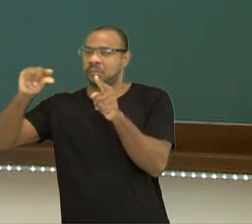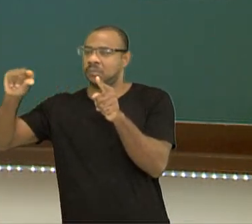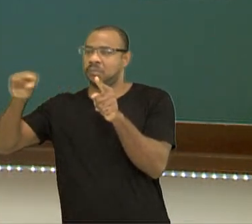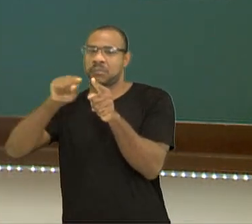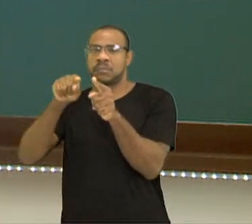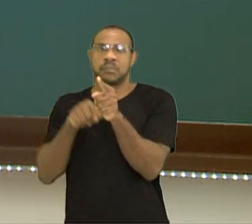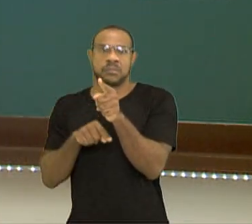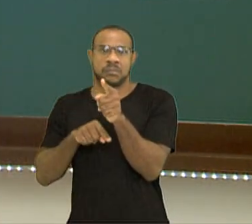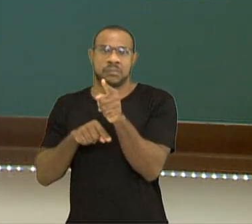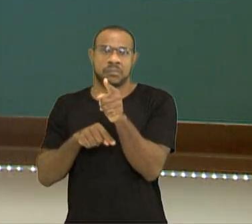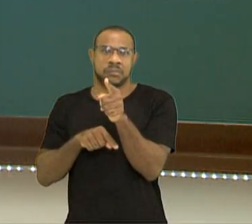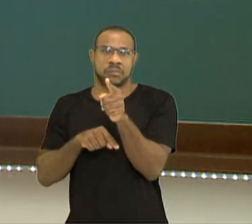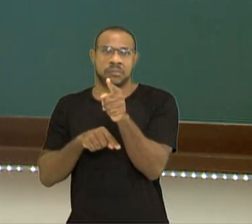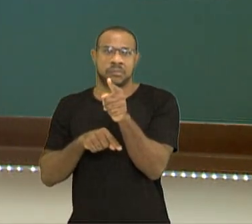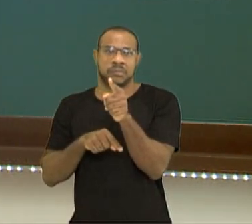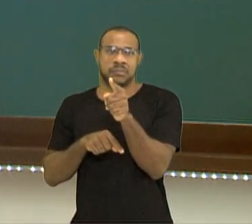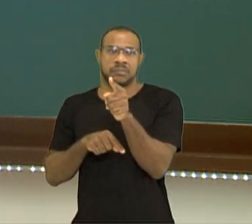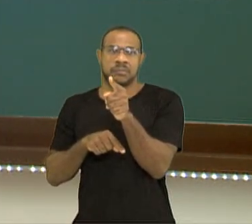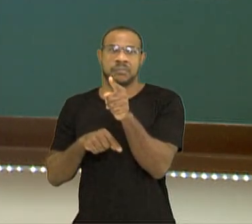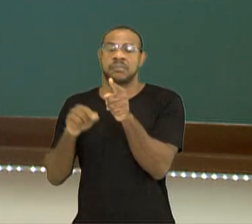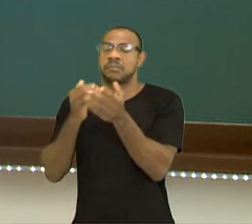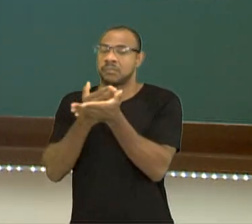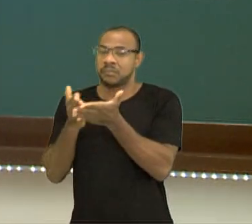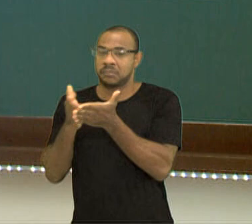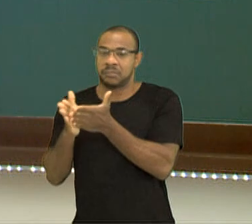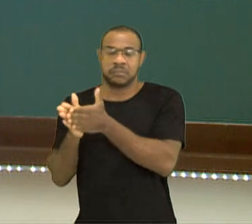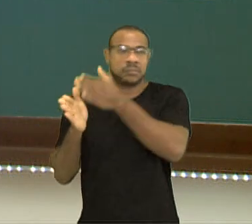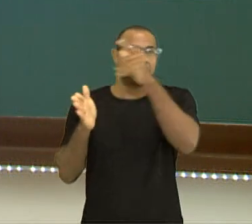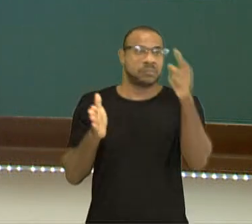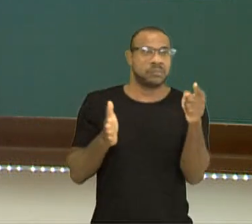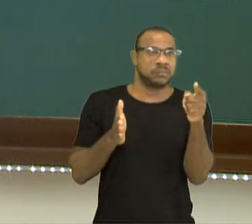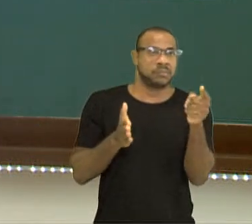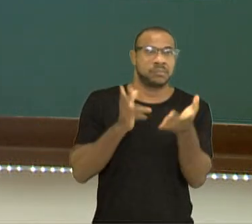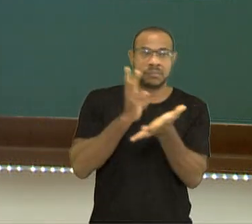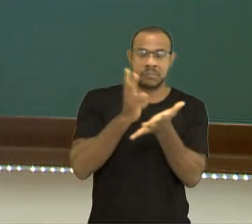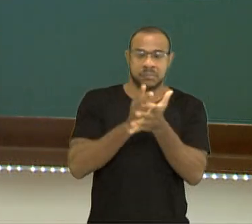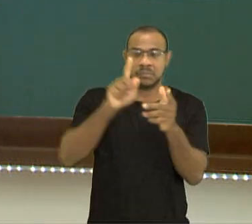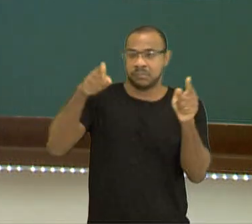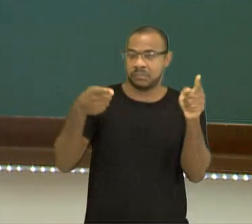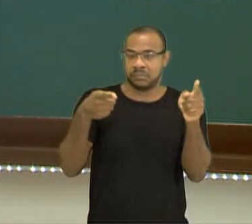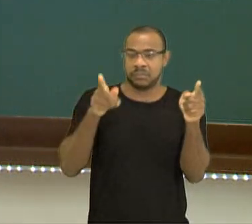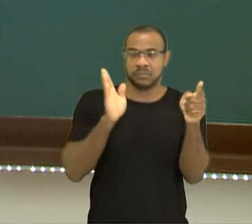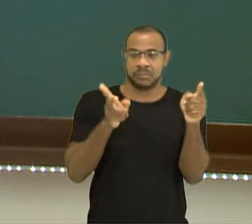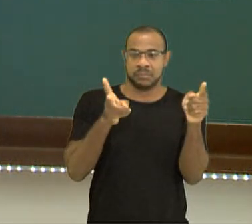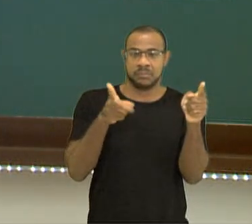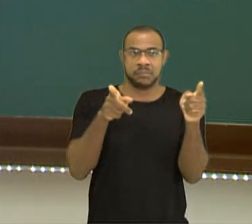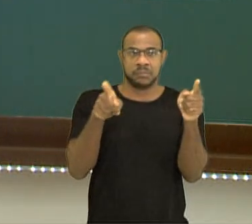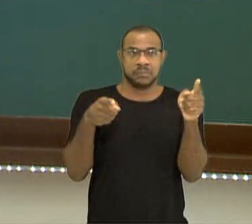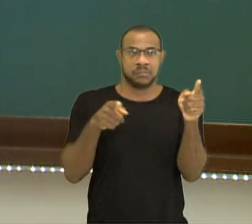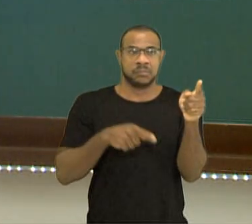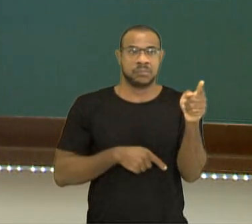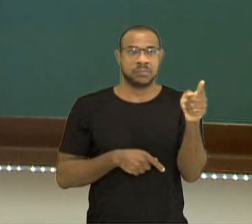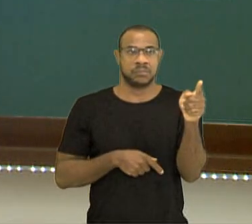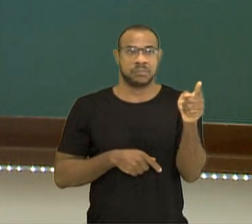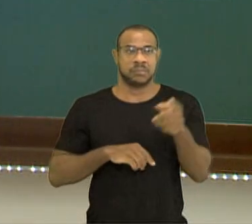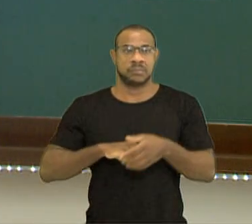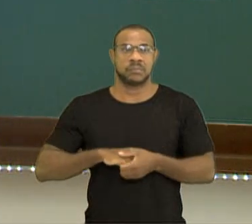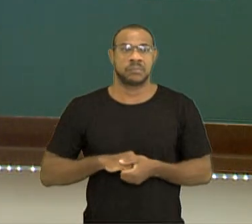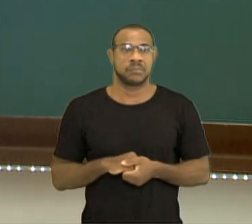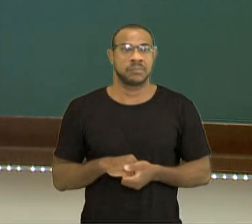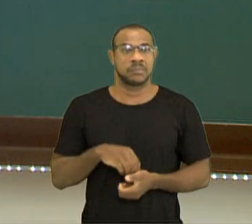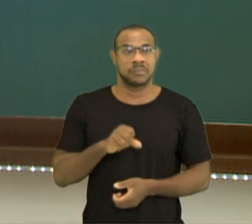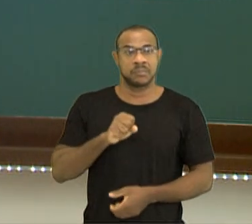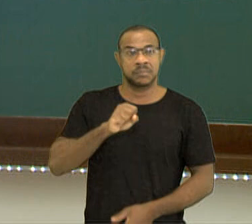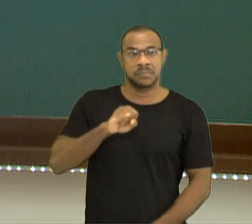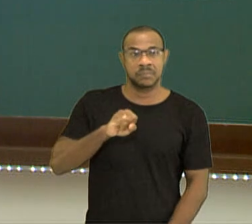se você inverter, daí tira a vírgula fora. Se você começar pela frase do if, você mantém a vírgula. A frase com if, o if que significa se,